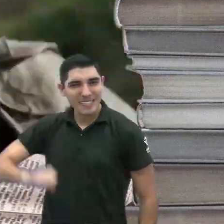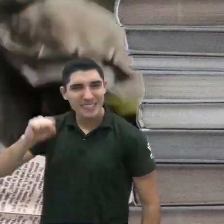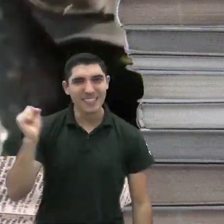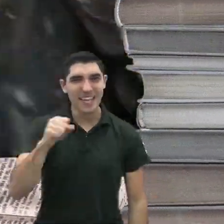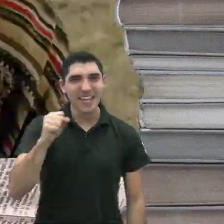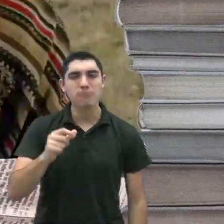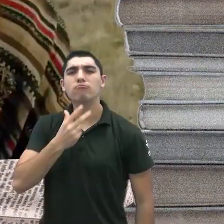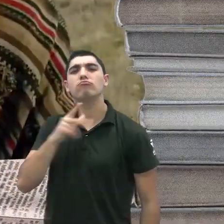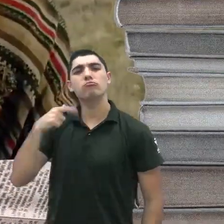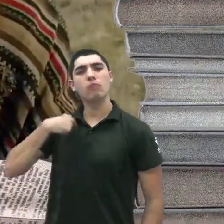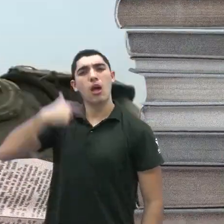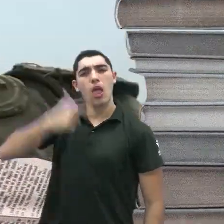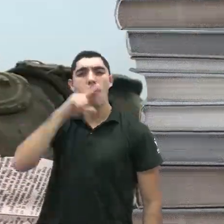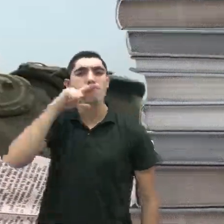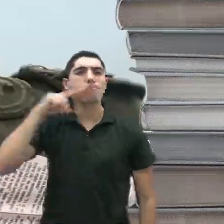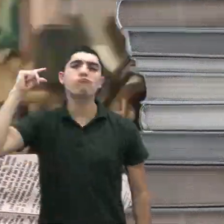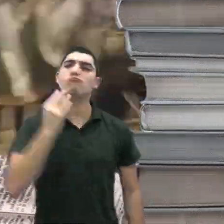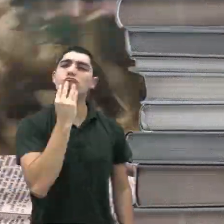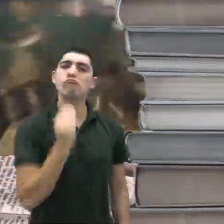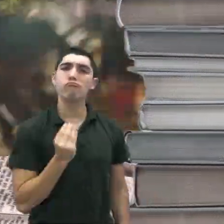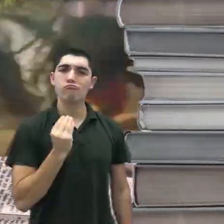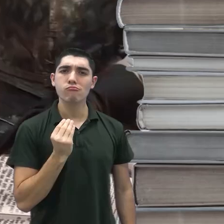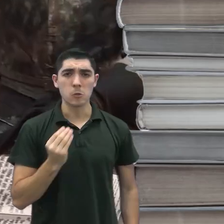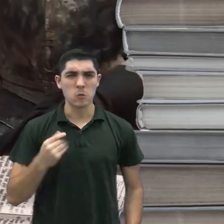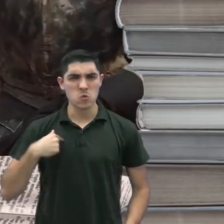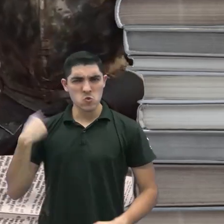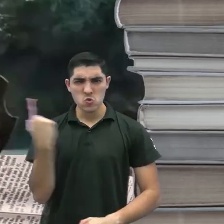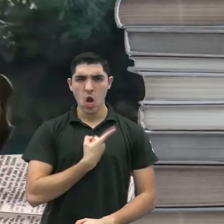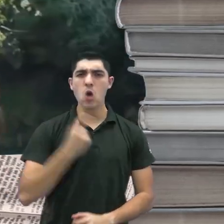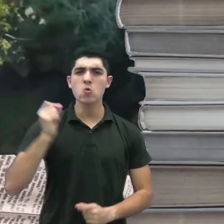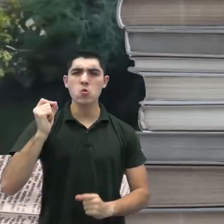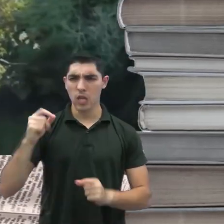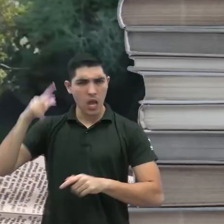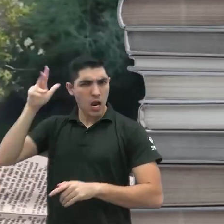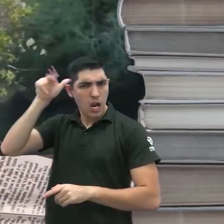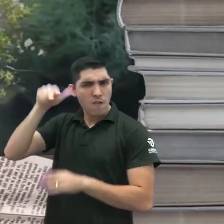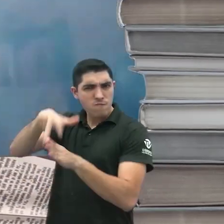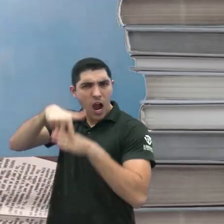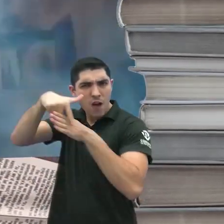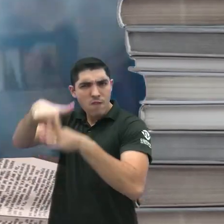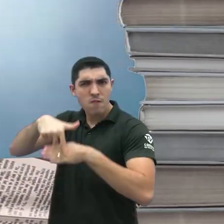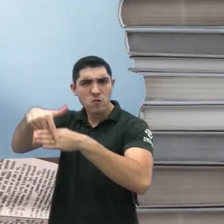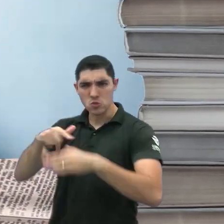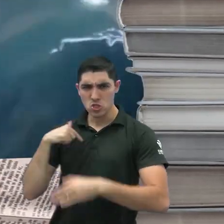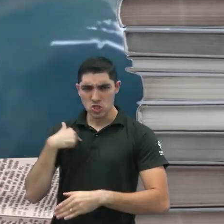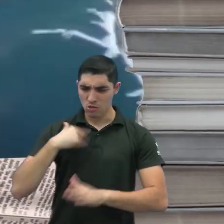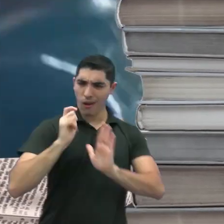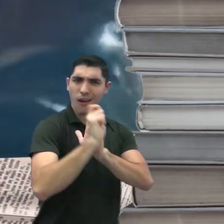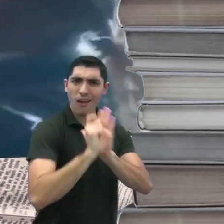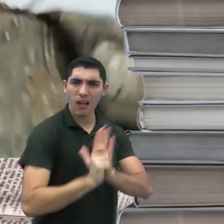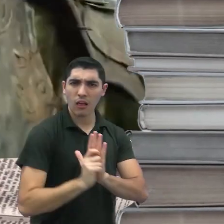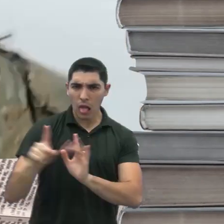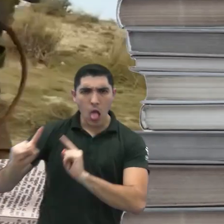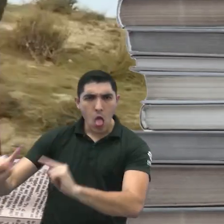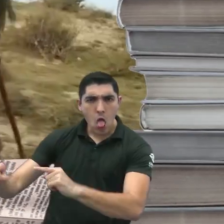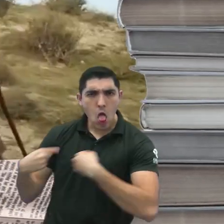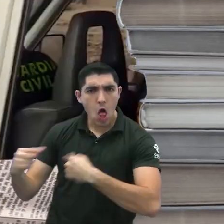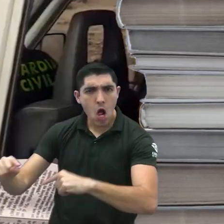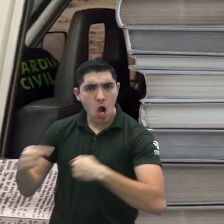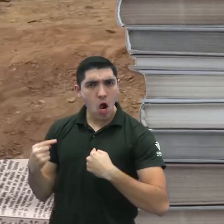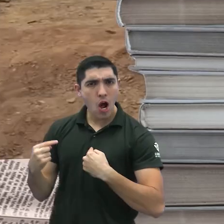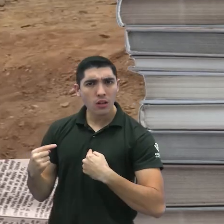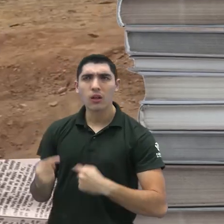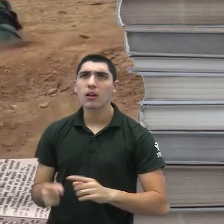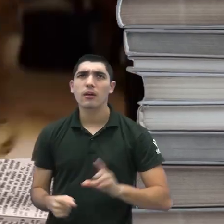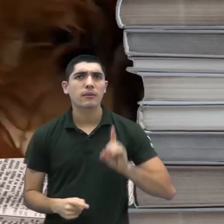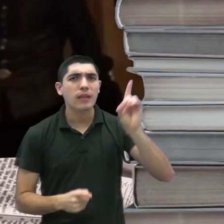Don Quixote de la Mancha, come to restore the lost age of chivalry. Well, I wrote that. Blasphemer, the hand of our